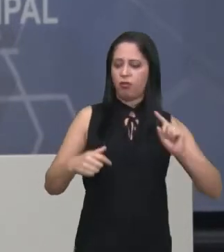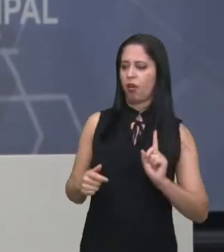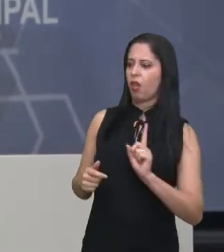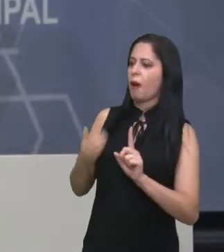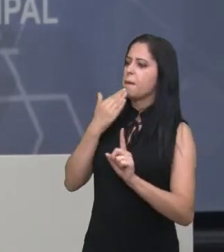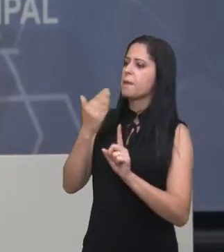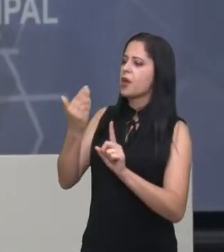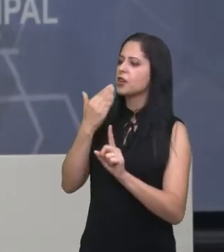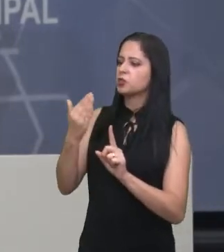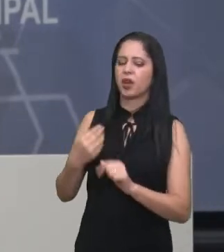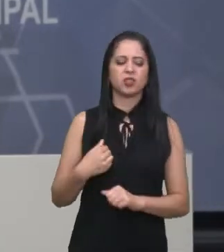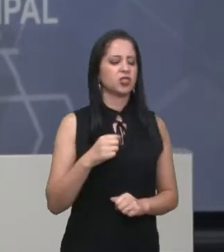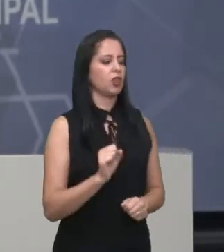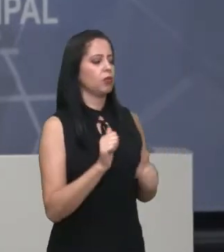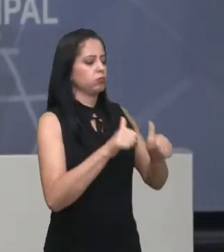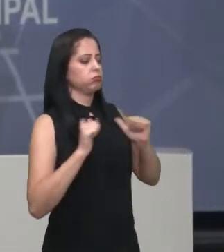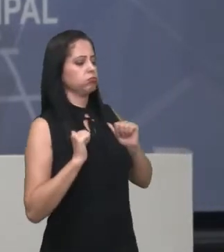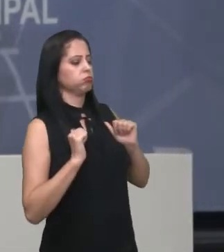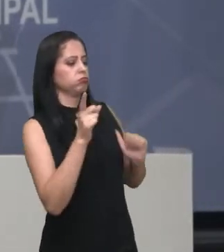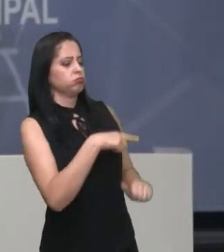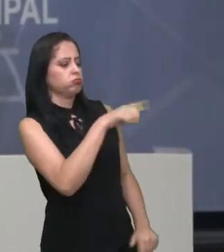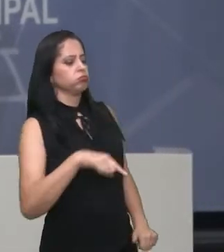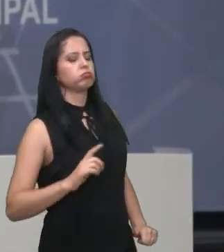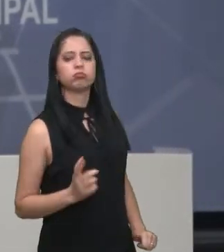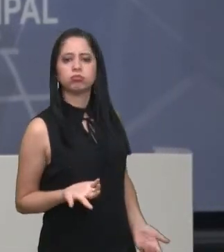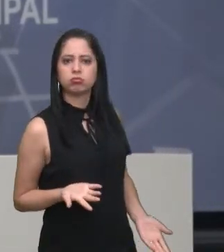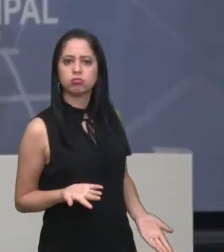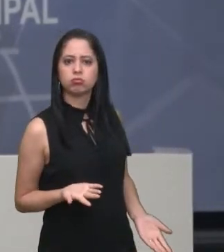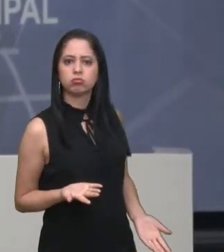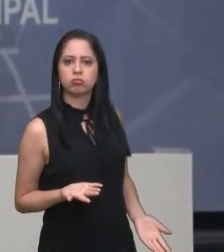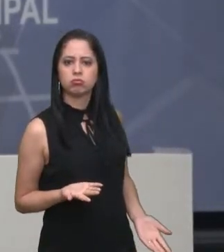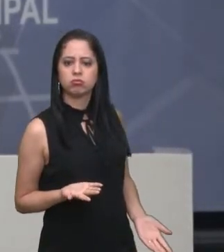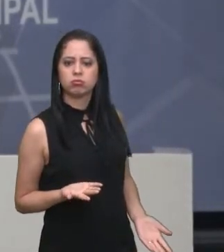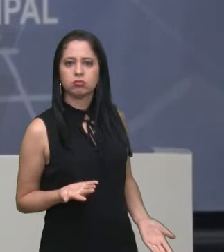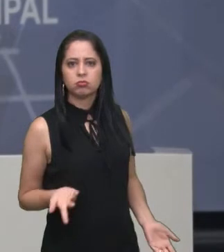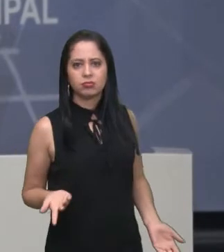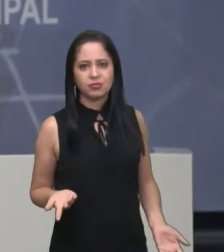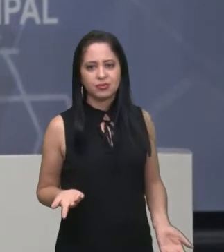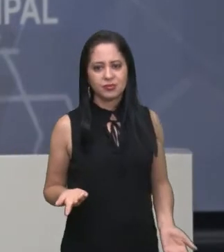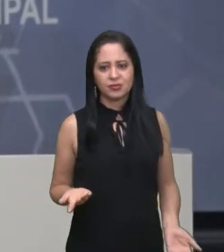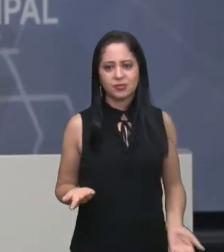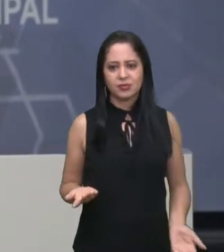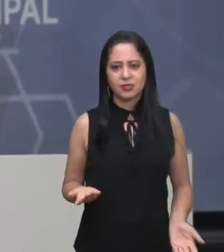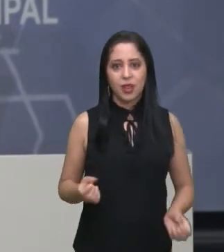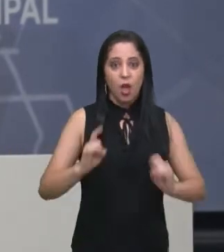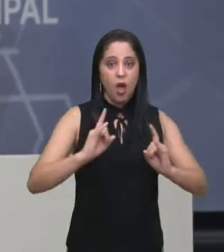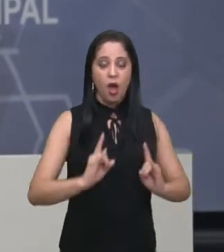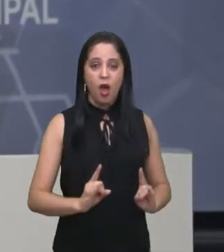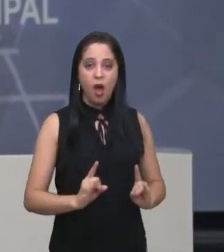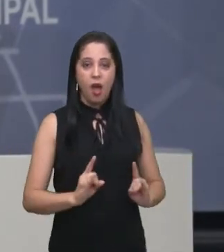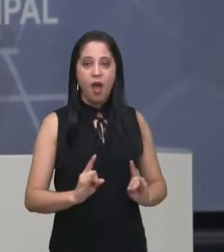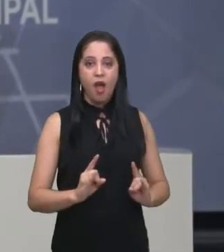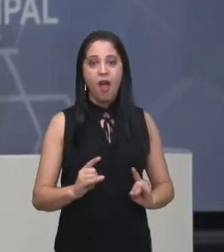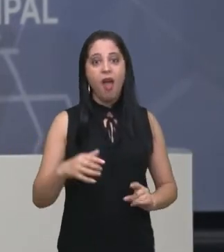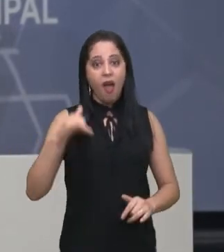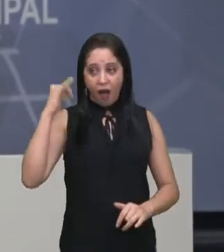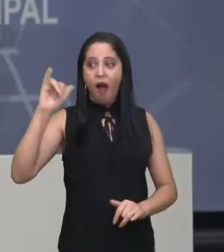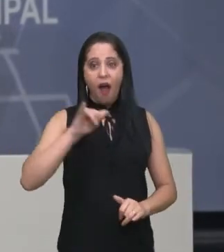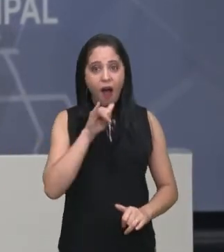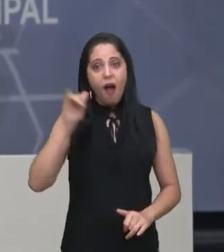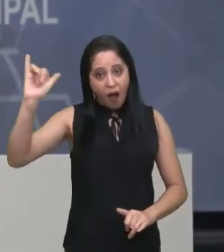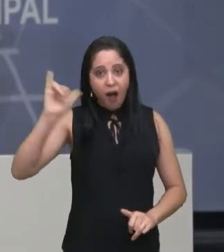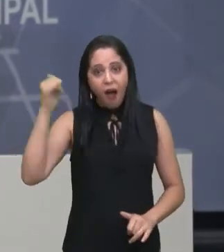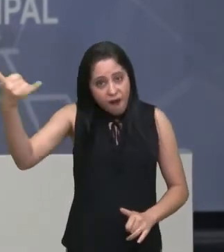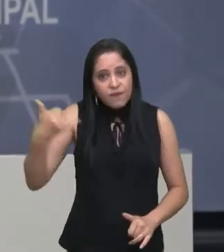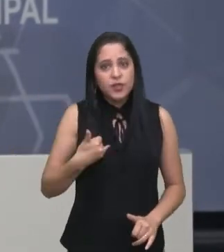Walter, do Juninho e do Elton. Orientação do 7º andar às secretarias para não atender mais o vereador Zé Cláudio, o